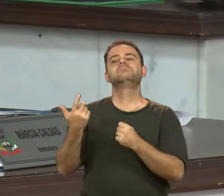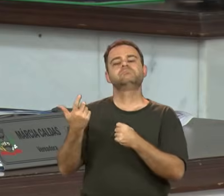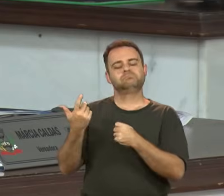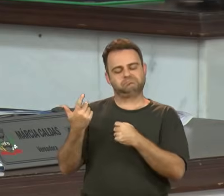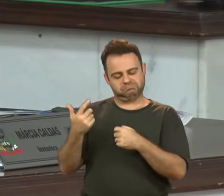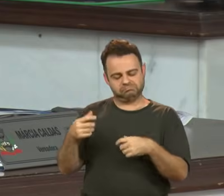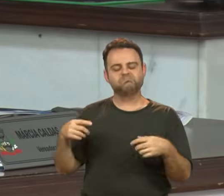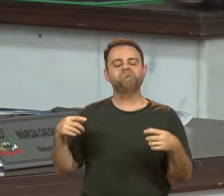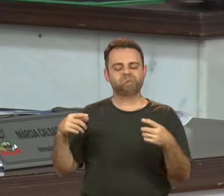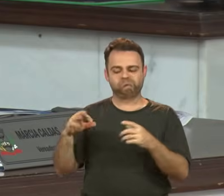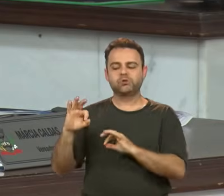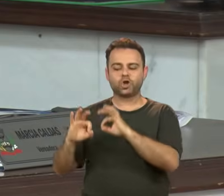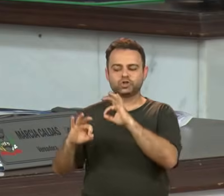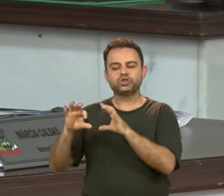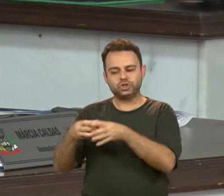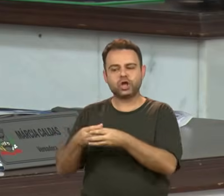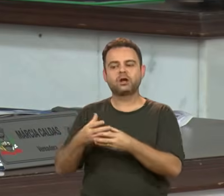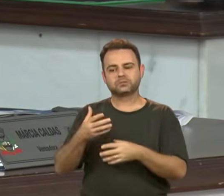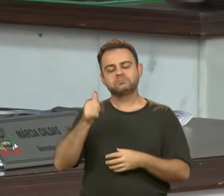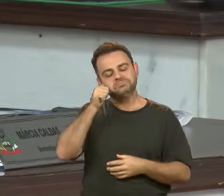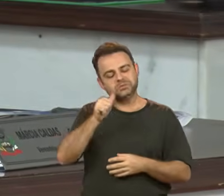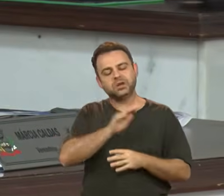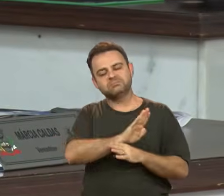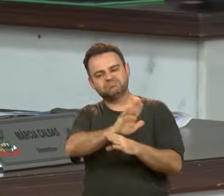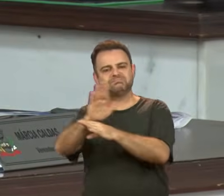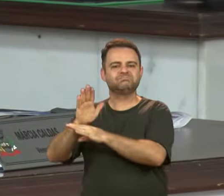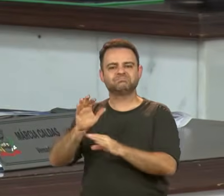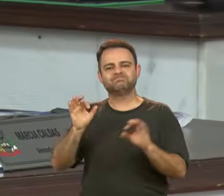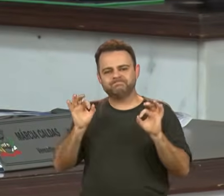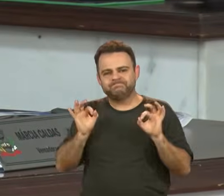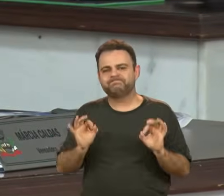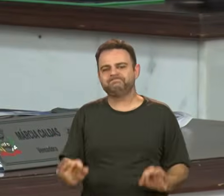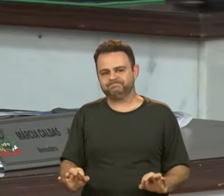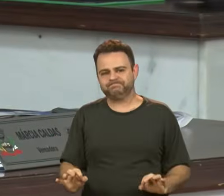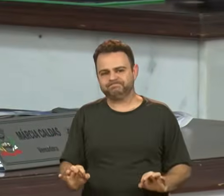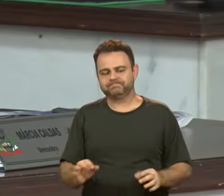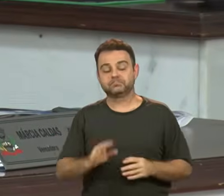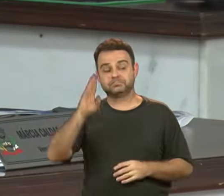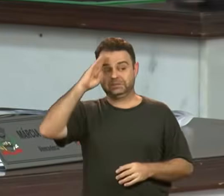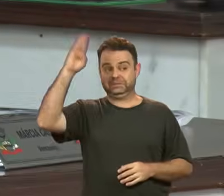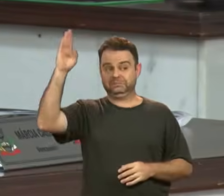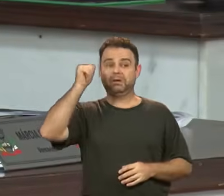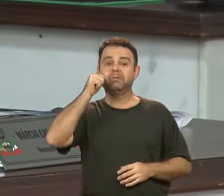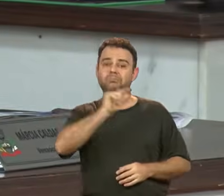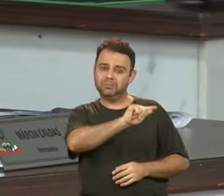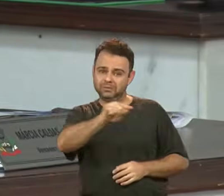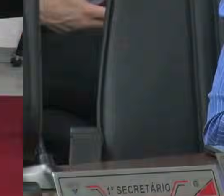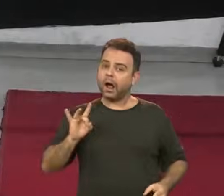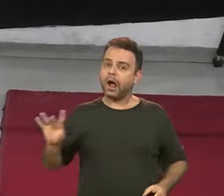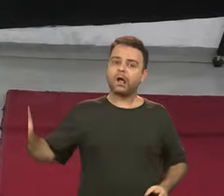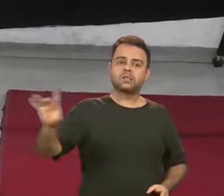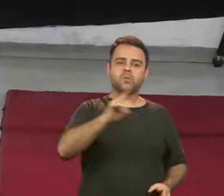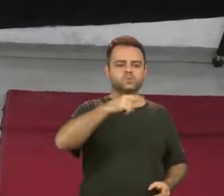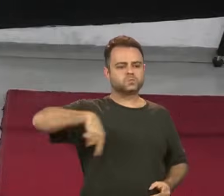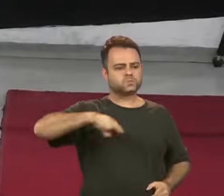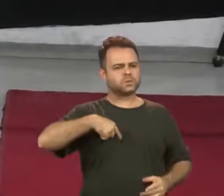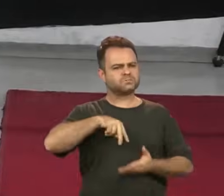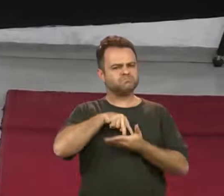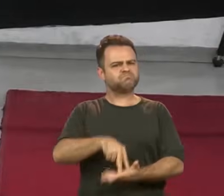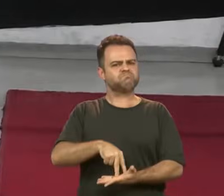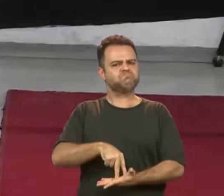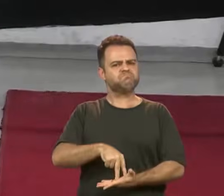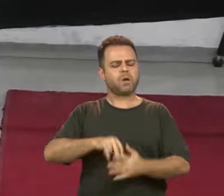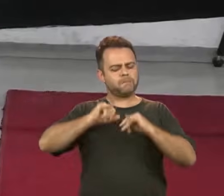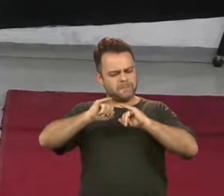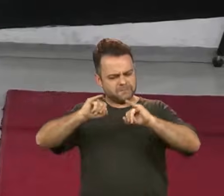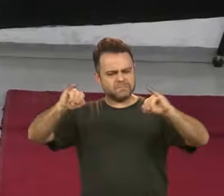a diferença na vida de todas nós mulheres e principalmente das mulheres que sofrem a violência. Também é muito